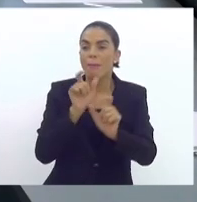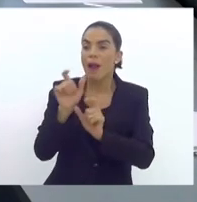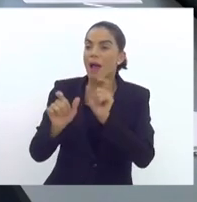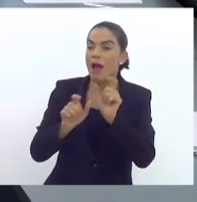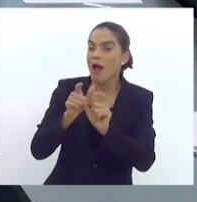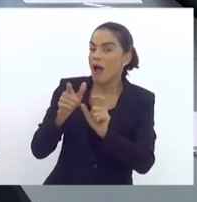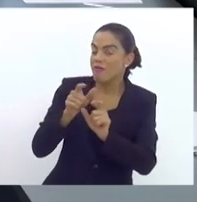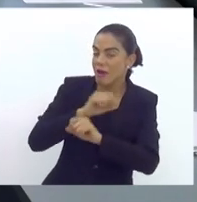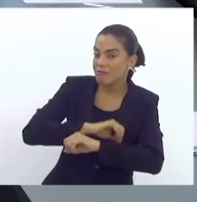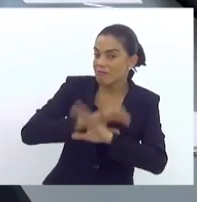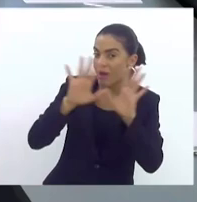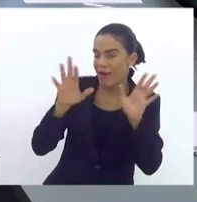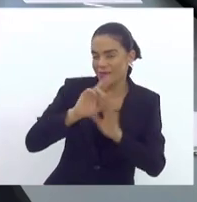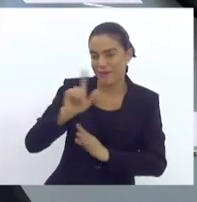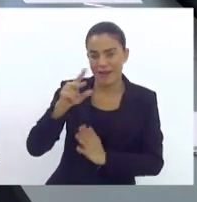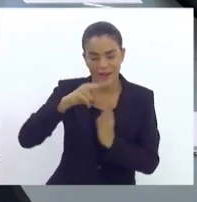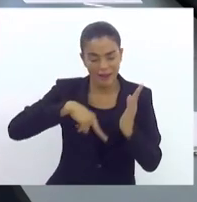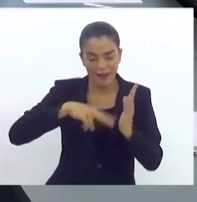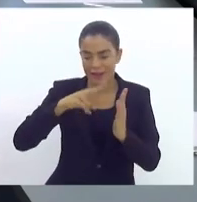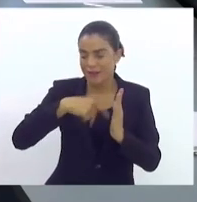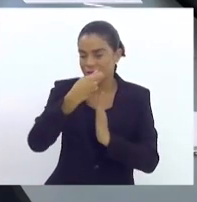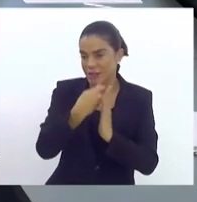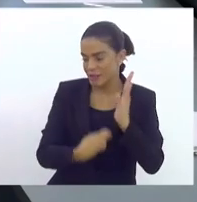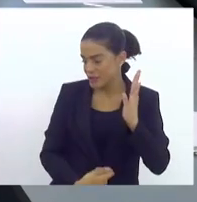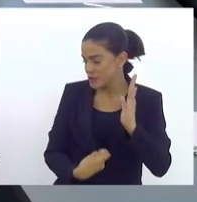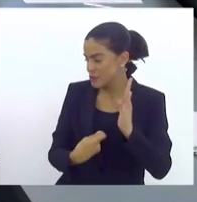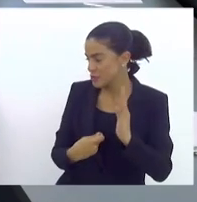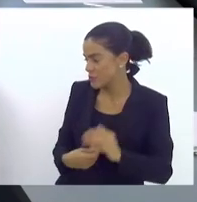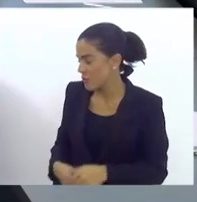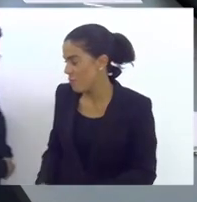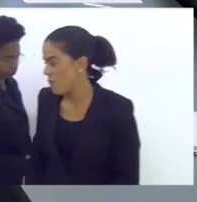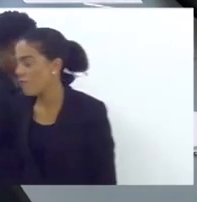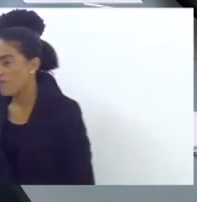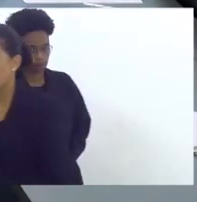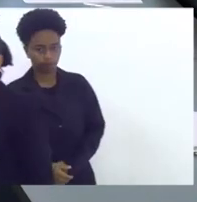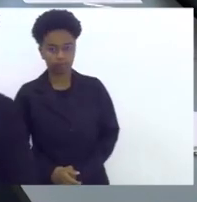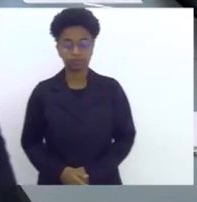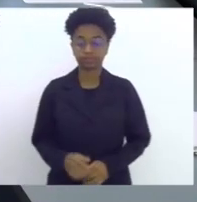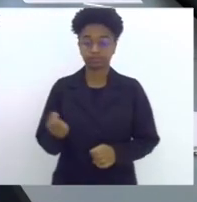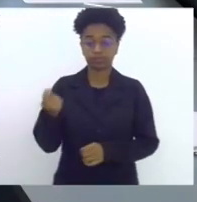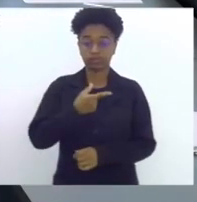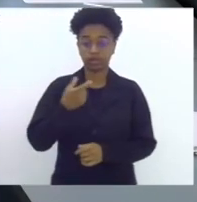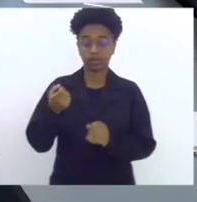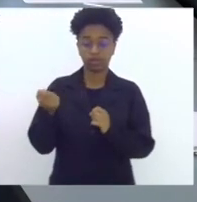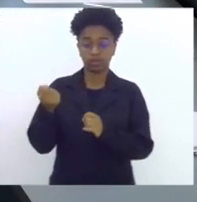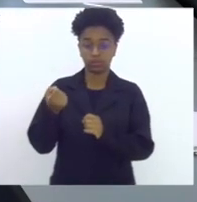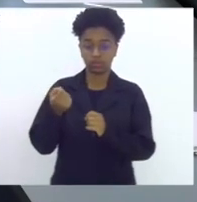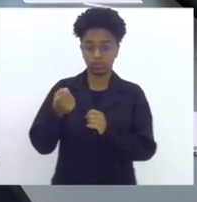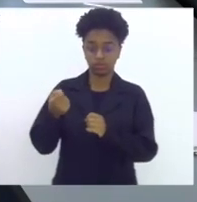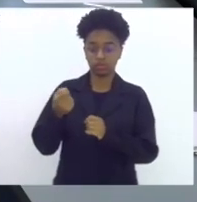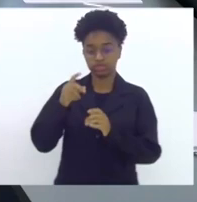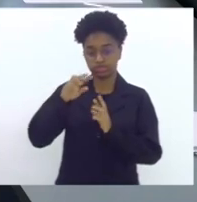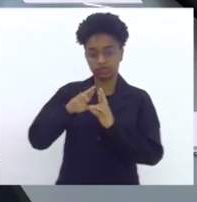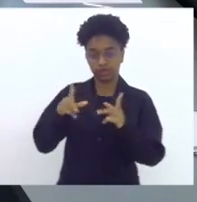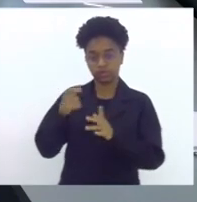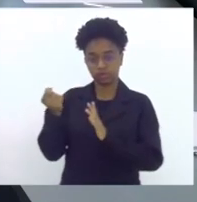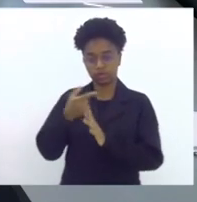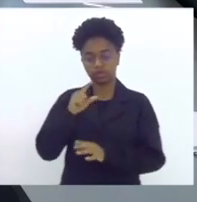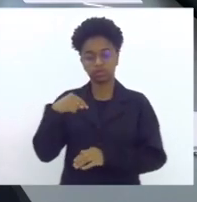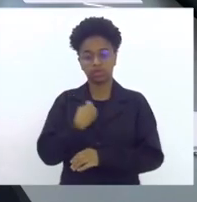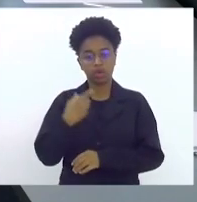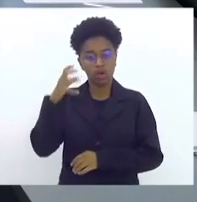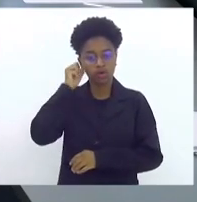proferidas que às vezes é Diferente de quando a gente ouve numa reprodução de um de um vídeo